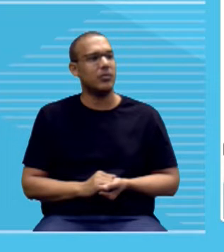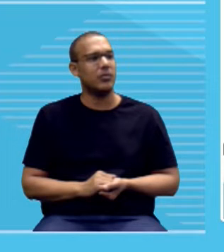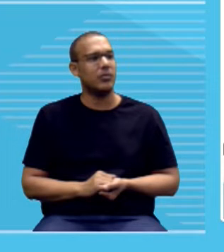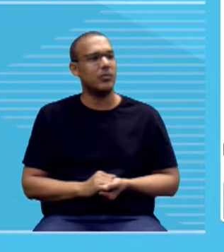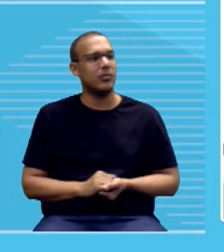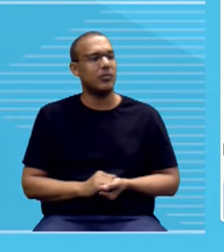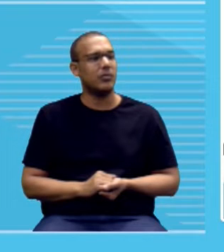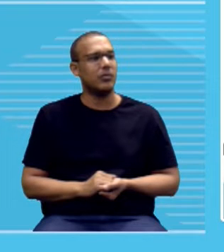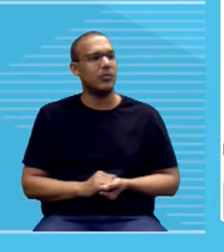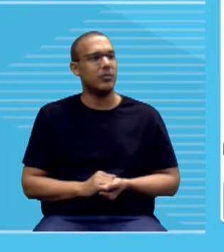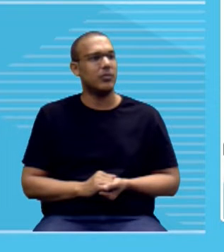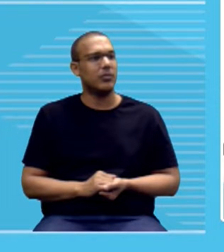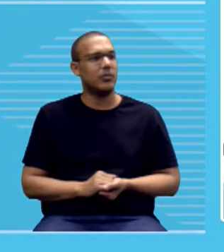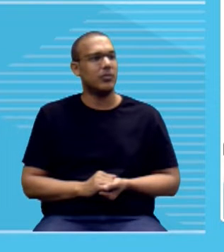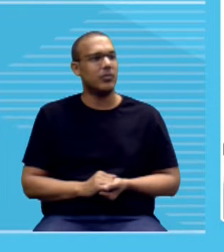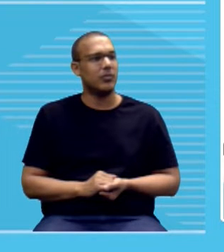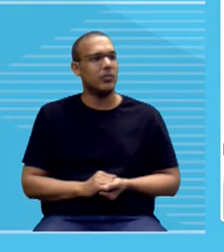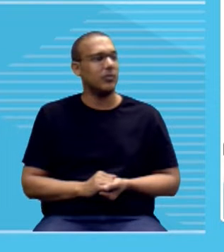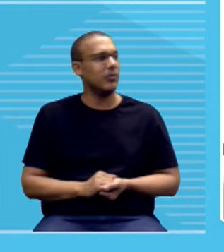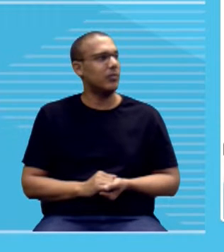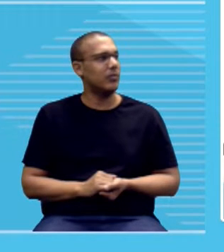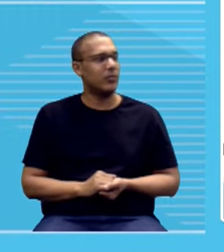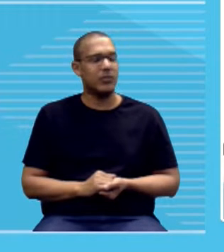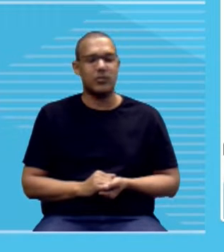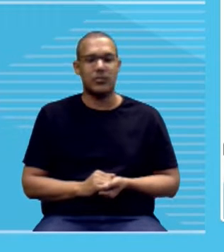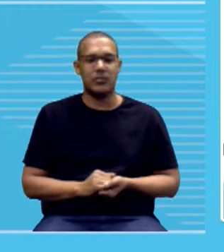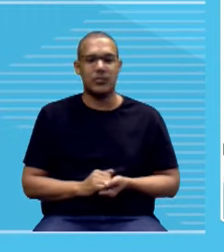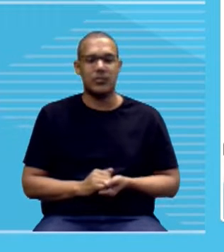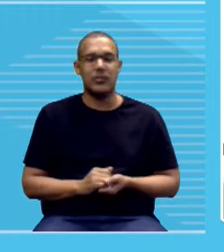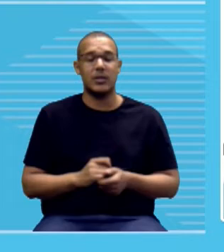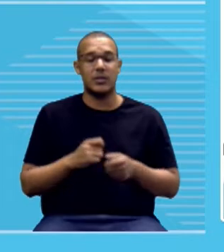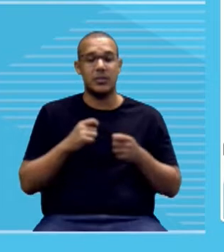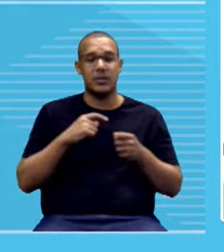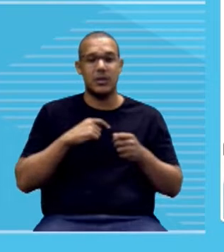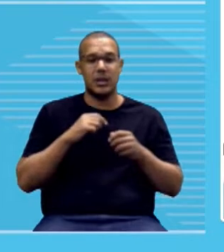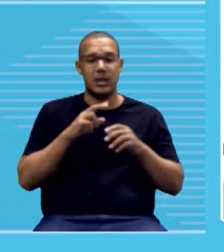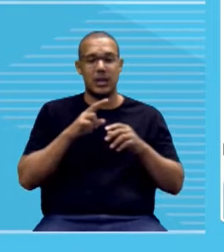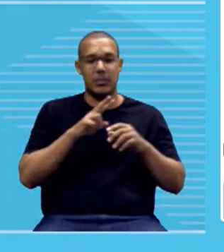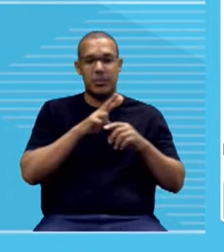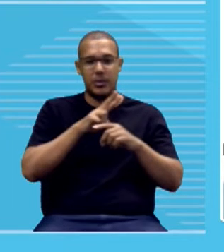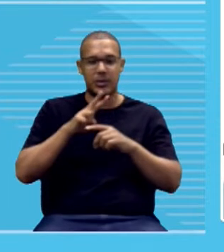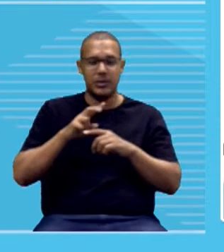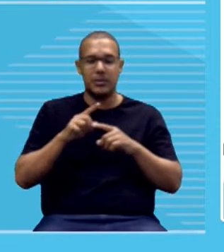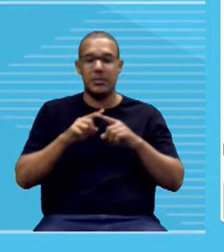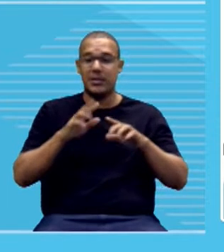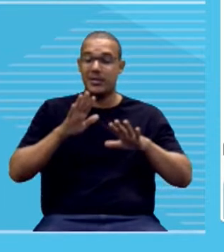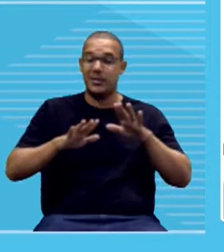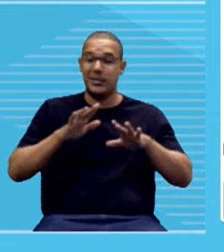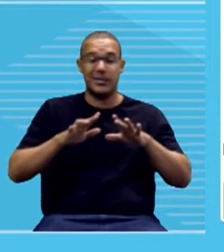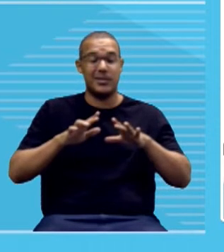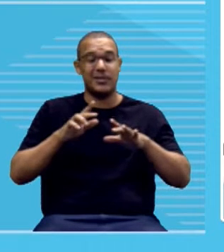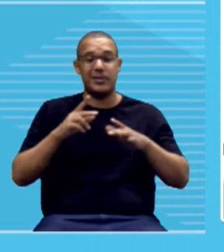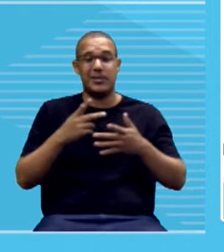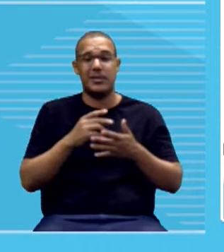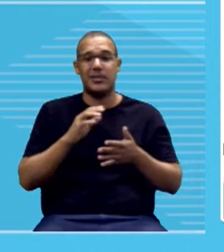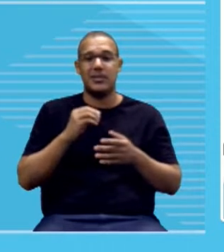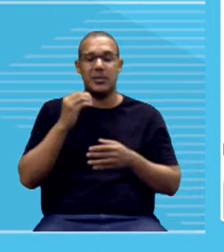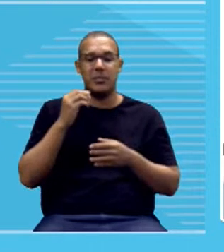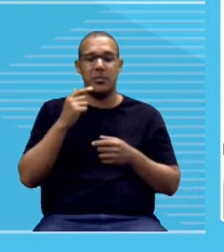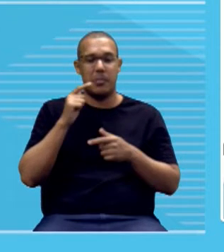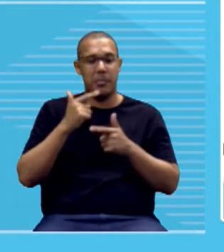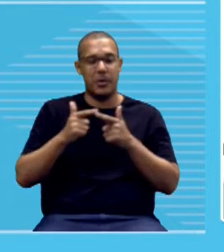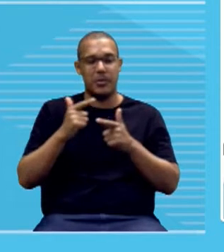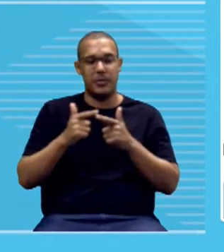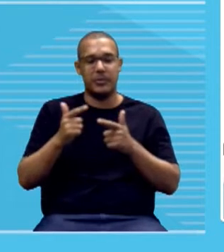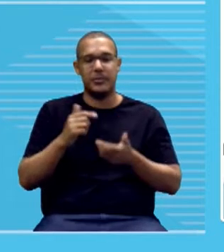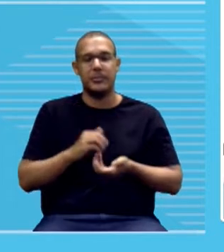nuclear entre em contato com o ambiente. Elas são feitas, para ter essa proteção, mas nem sempre dá certo, é falho. Alguns projetos